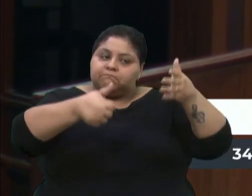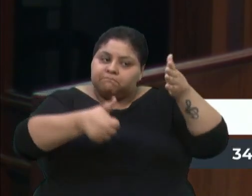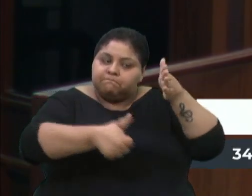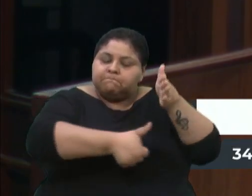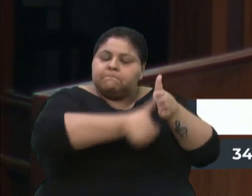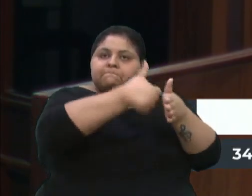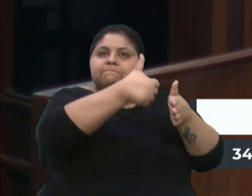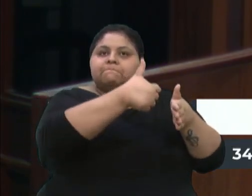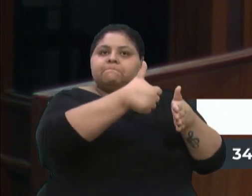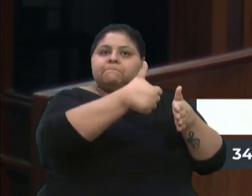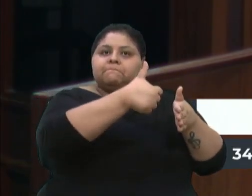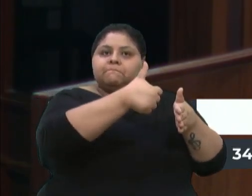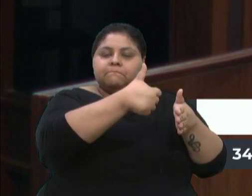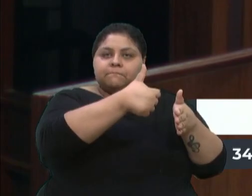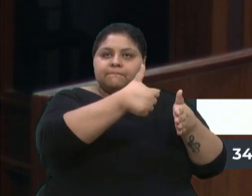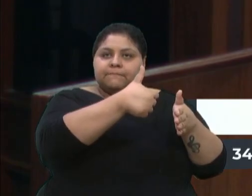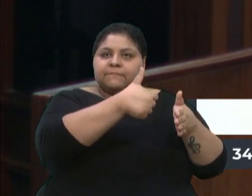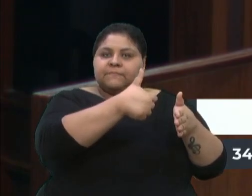melhorando